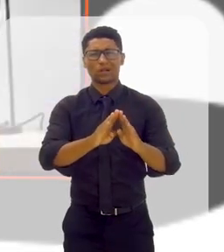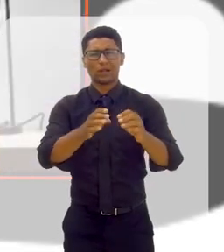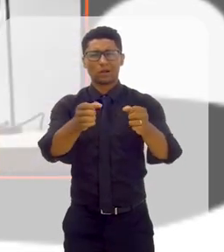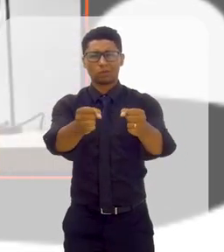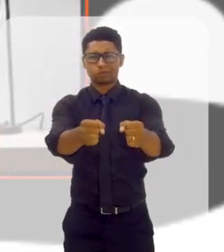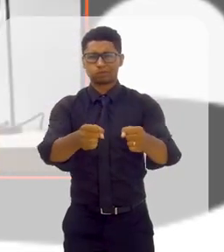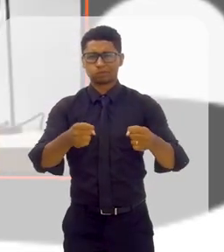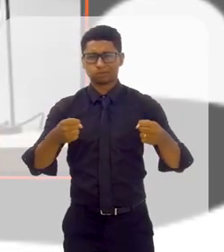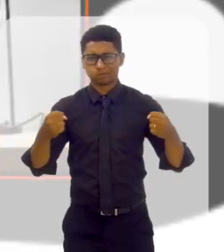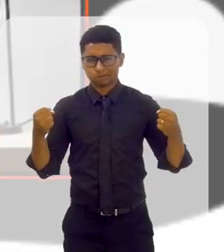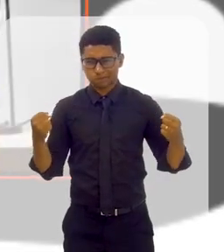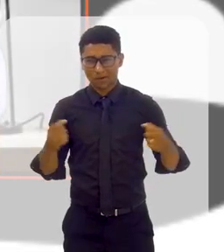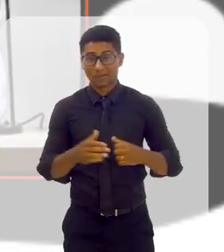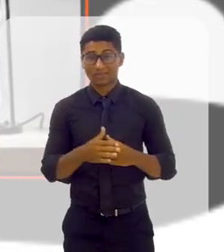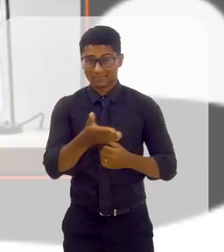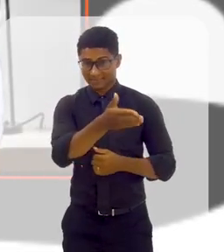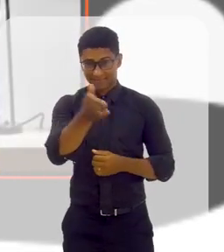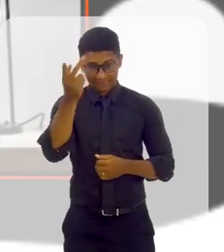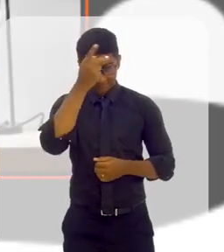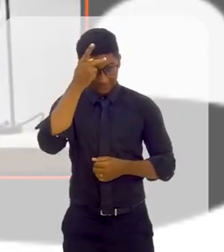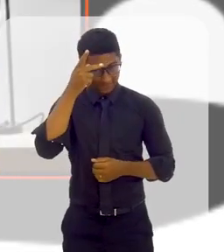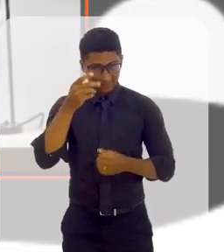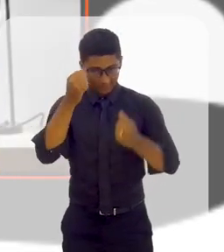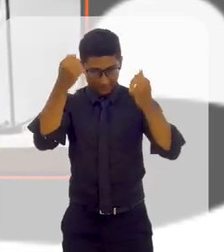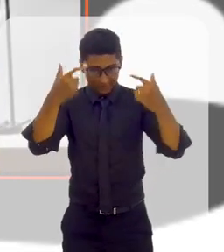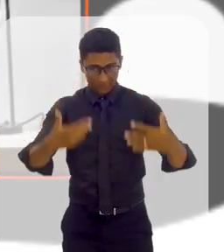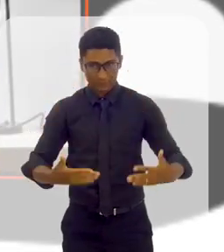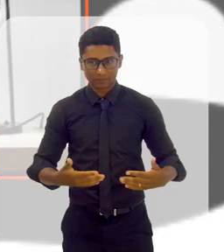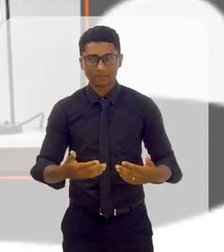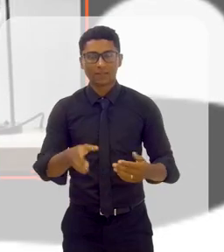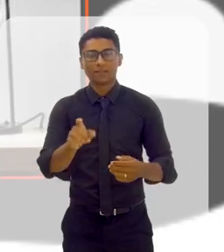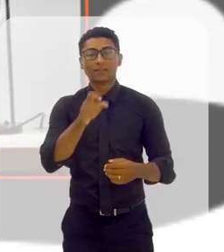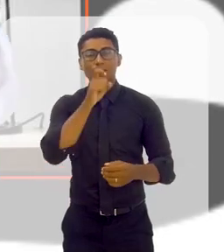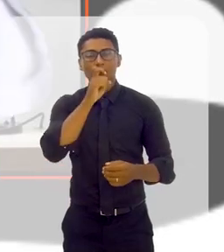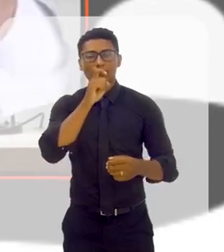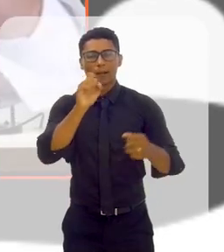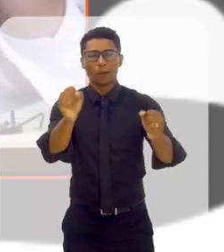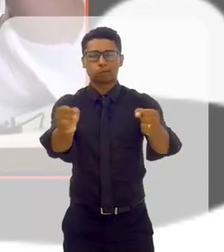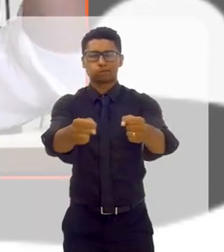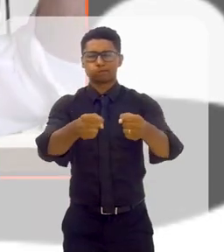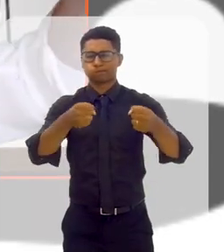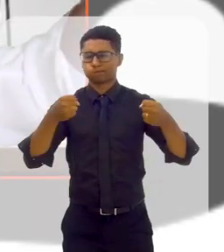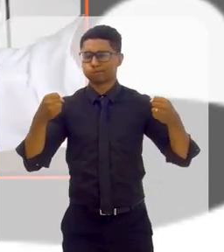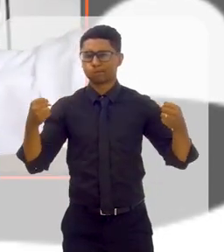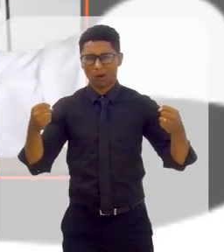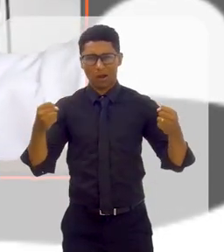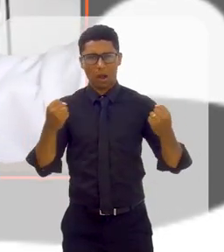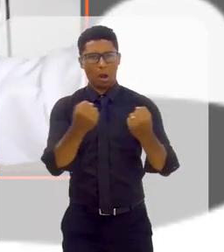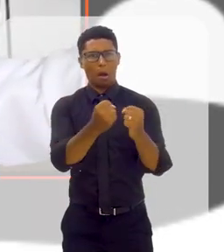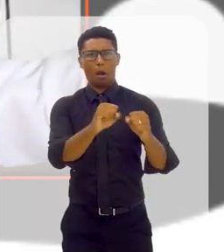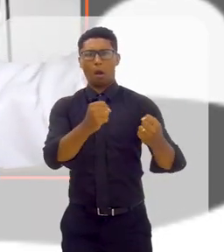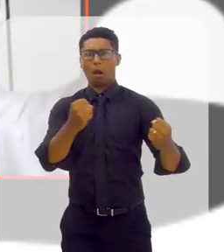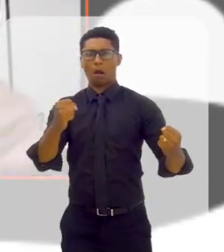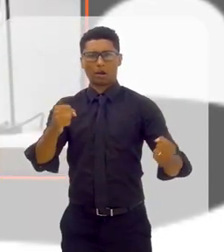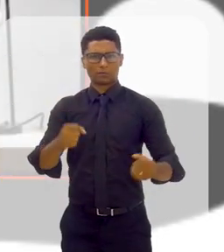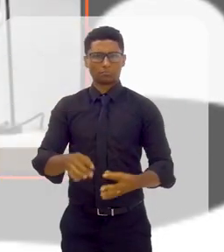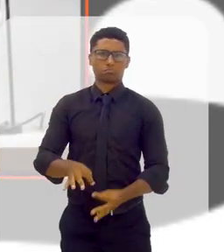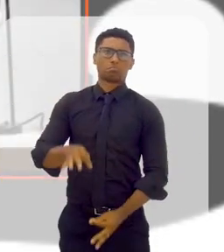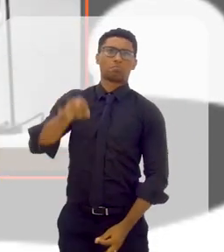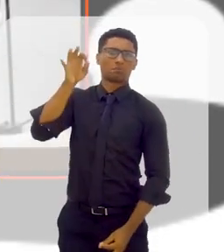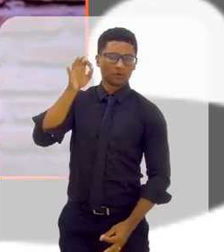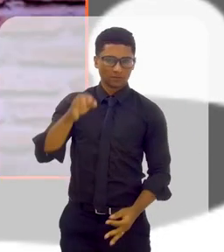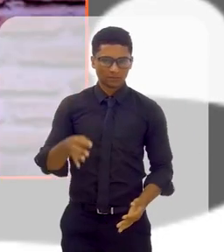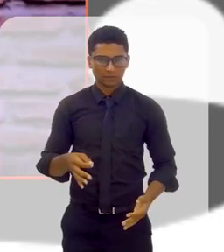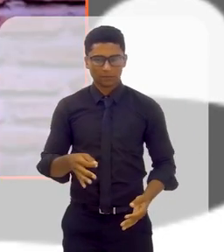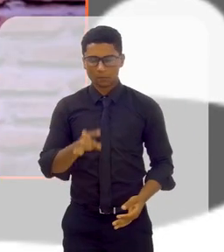que abre assim né Deixa eu te explicar espectador o que que é sair de by side gente é aquela que abre assim ó é lado a lado que aquela geladeira grandona